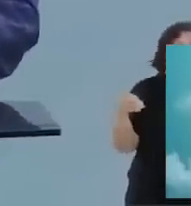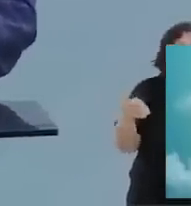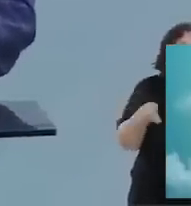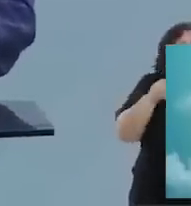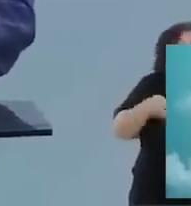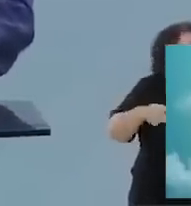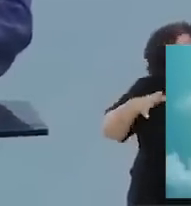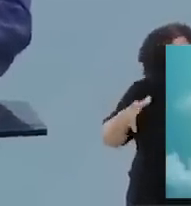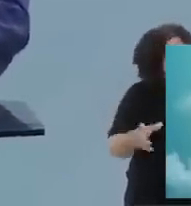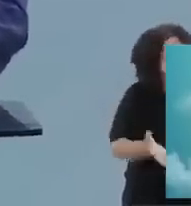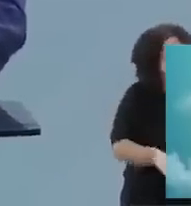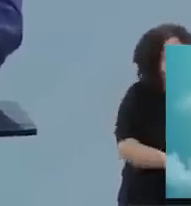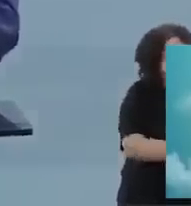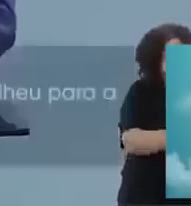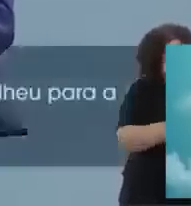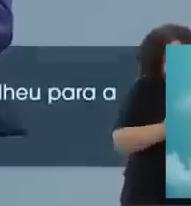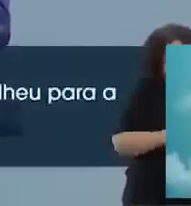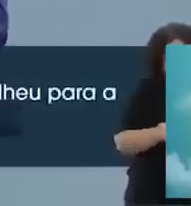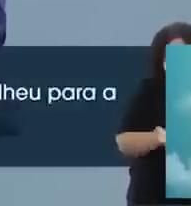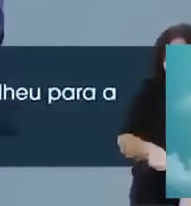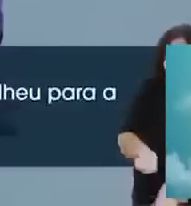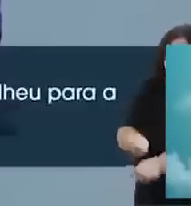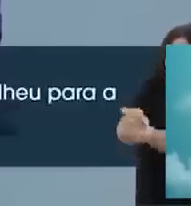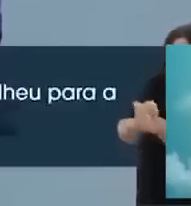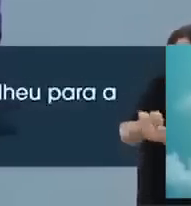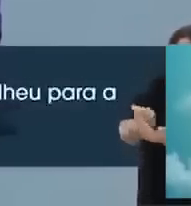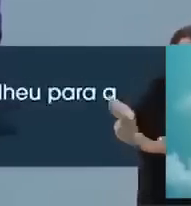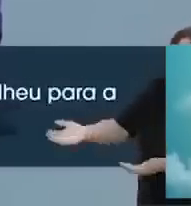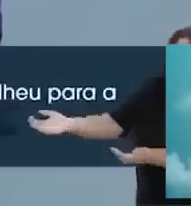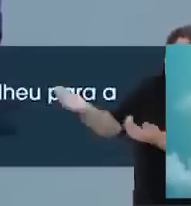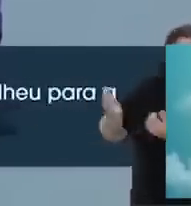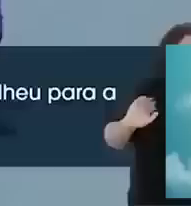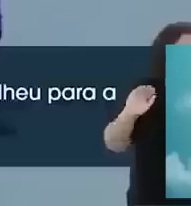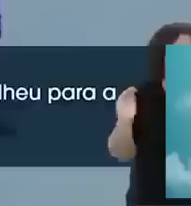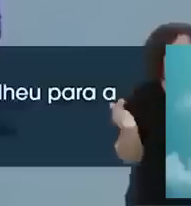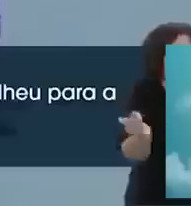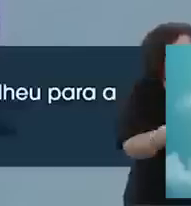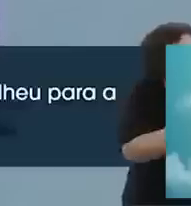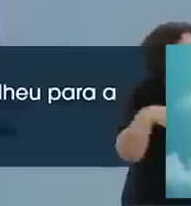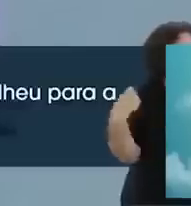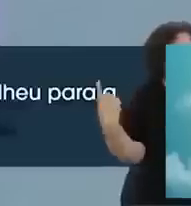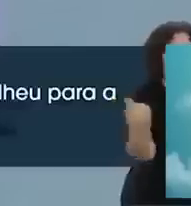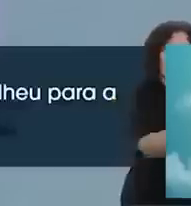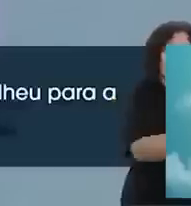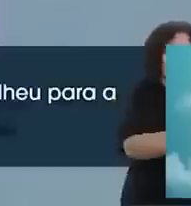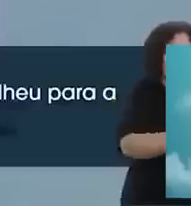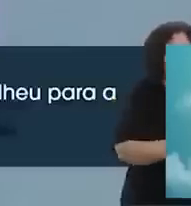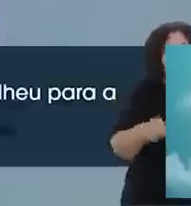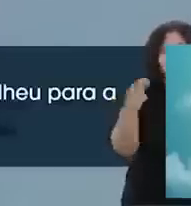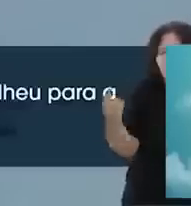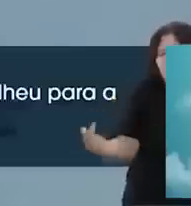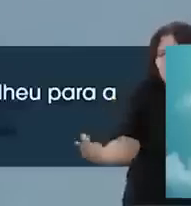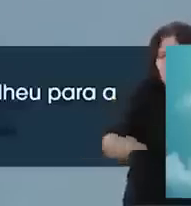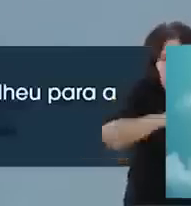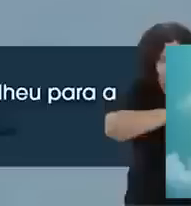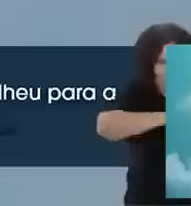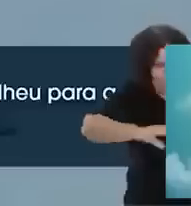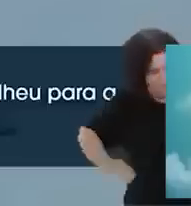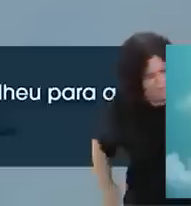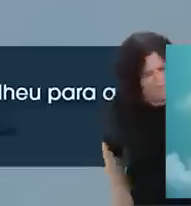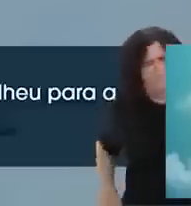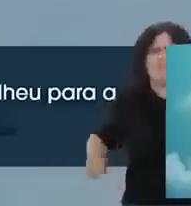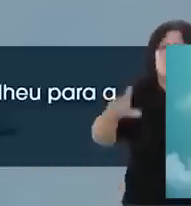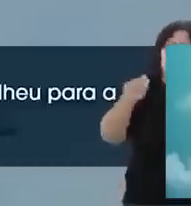Portanto, acolhei-vos uns aos outros, olha a expressão uns aos outros de novo, acolhei-vos uns aos outros, como também Cristo nos acolheu para a glória